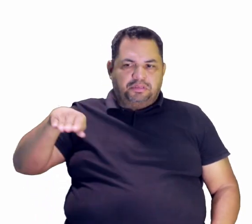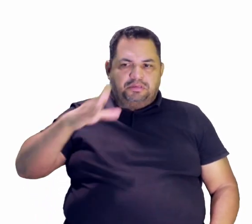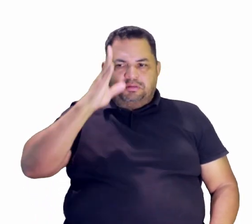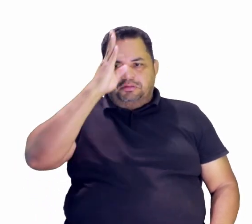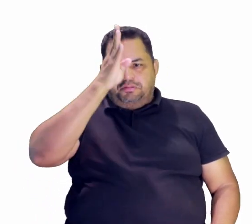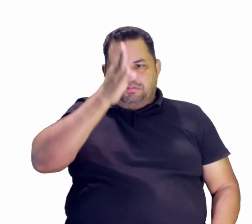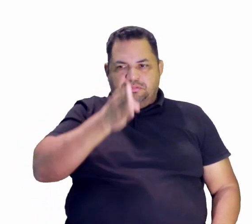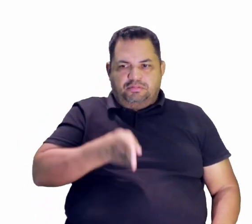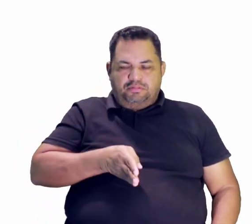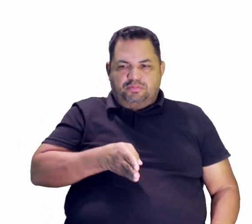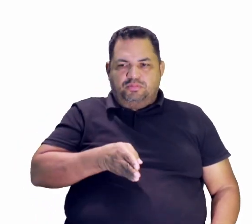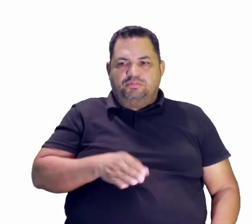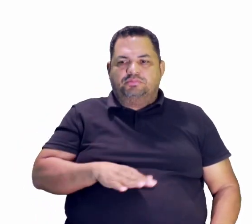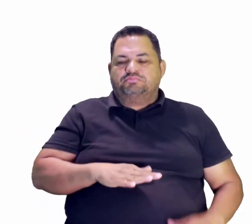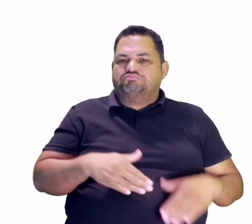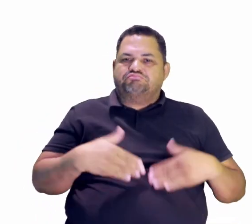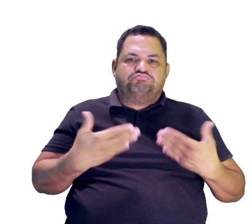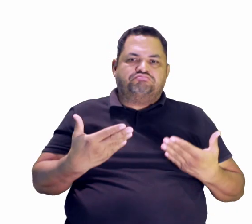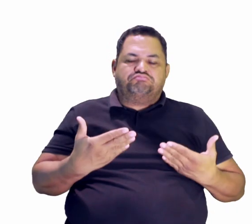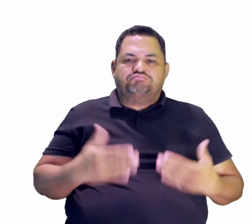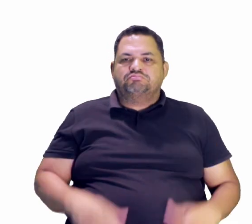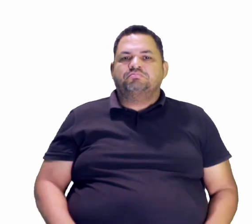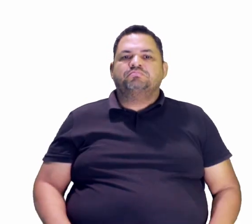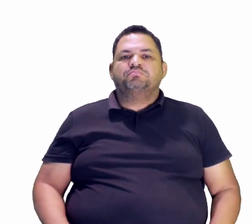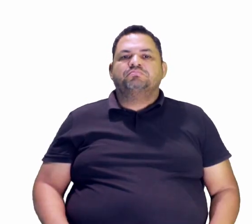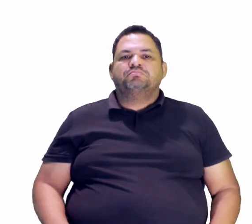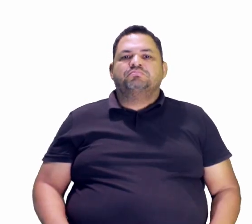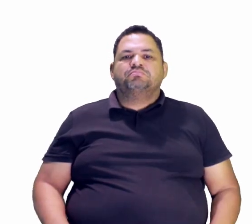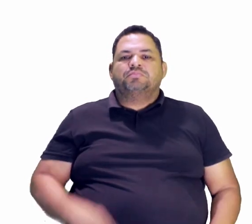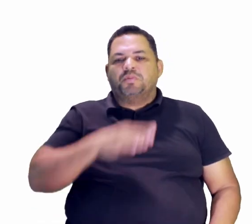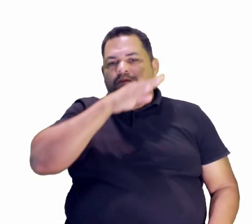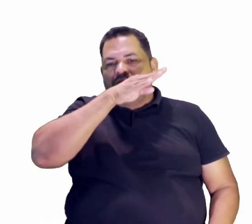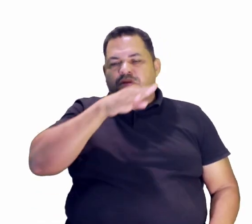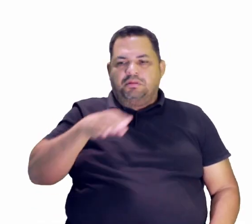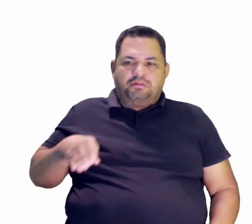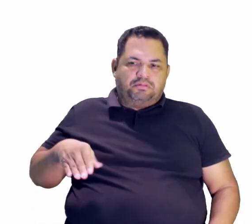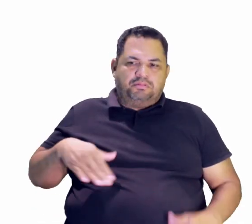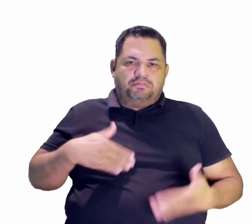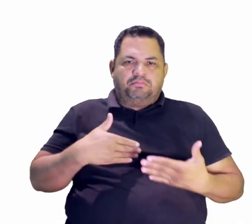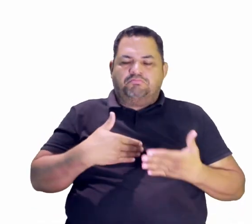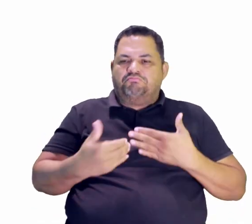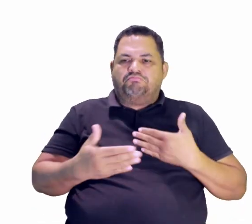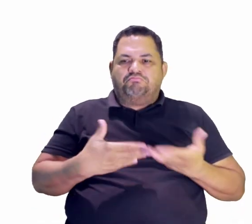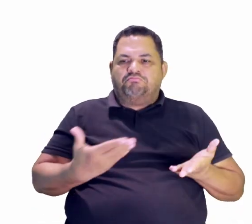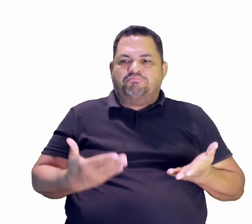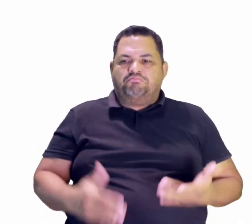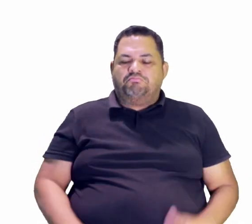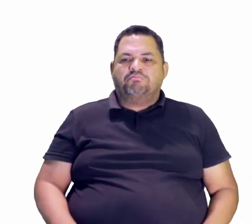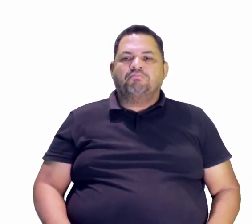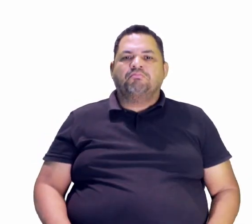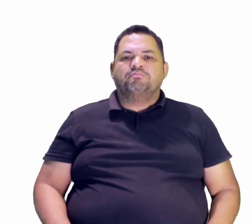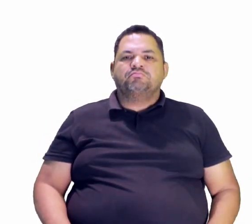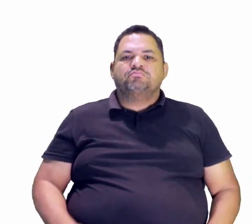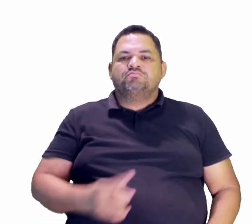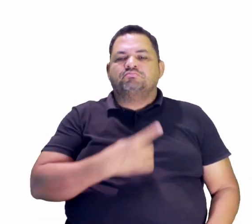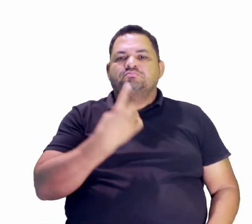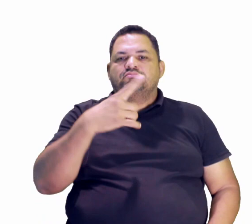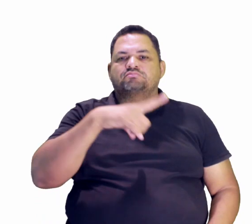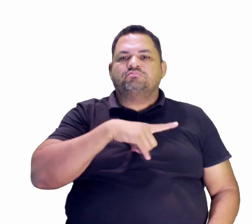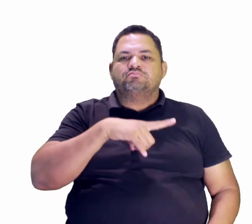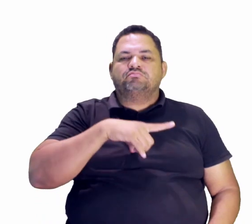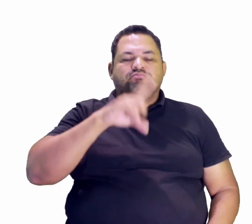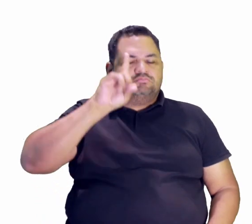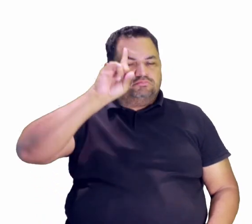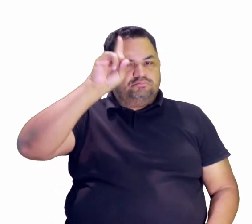tá? Tudo horizontal, tudo vertical, oblíqua, né? Então, nós temos uma certa